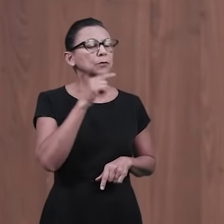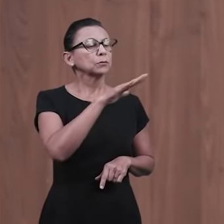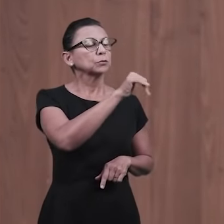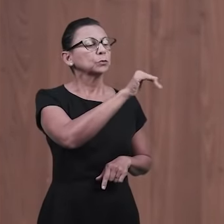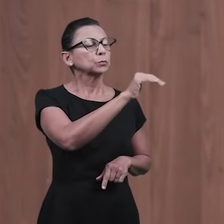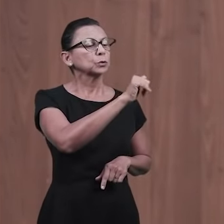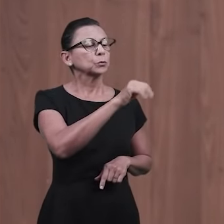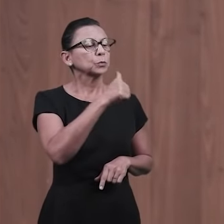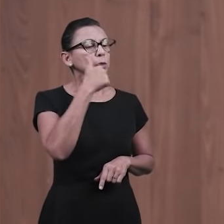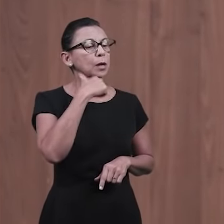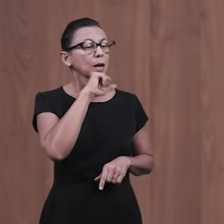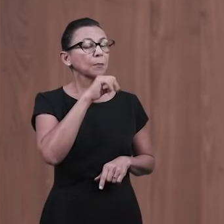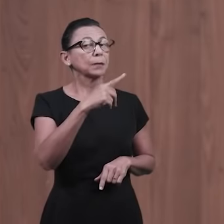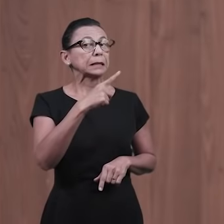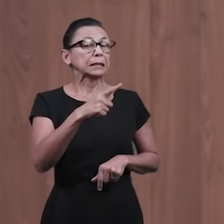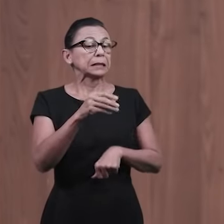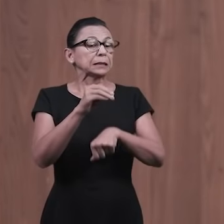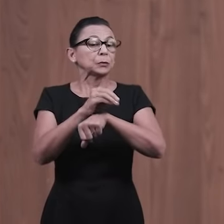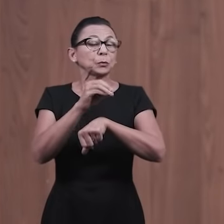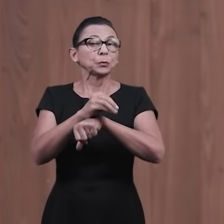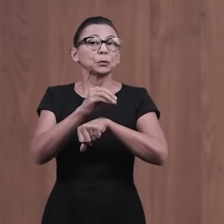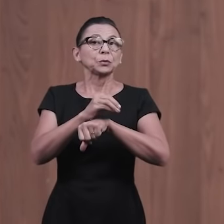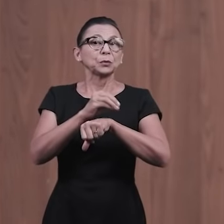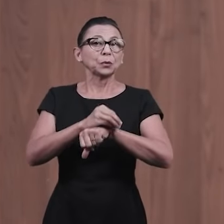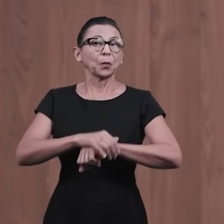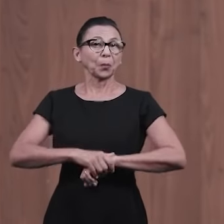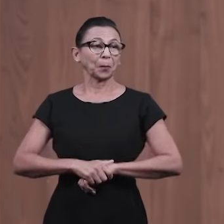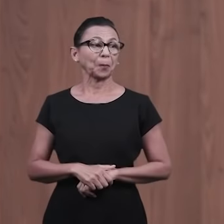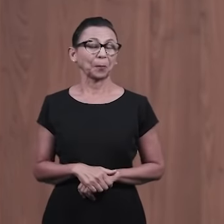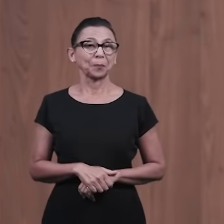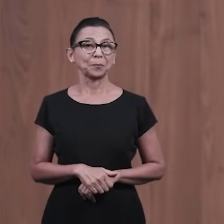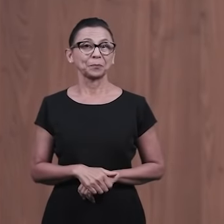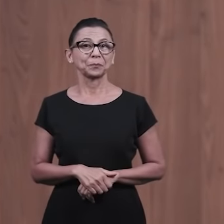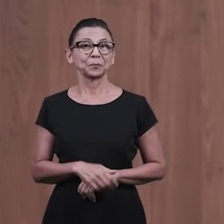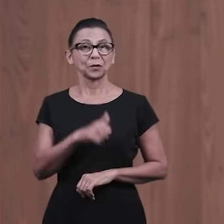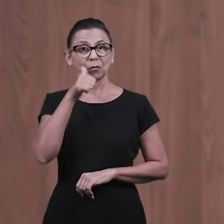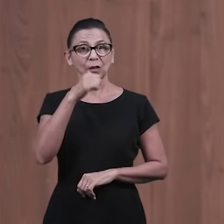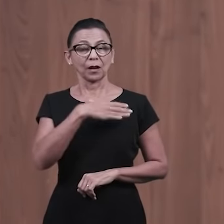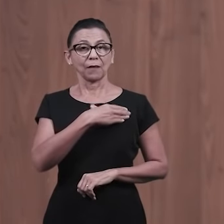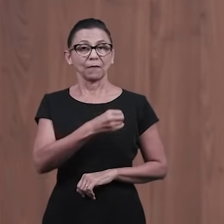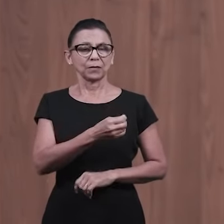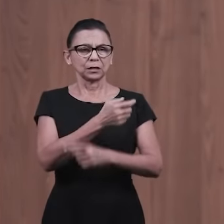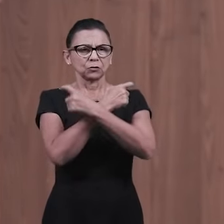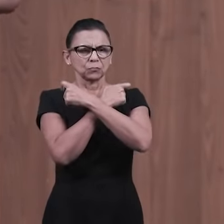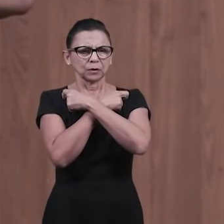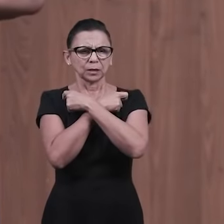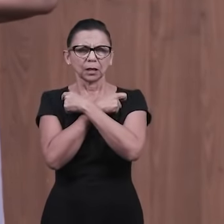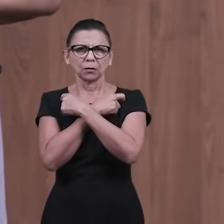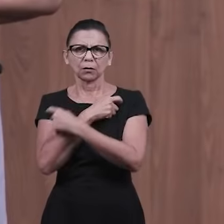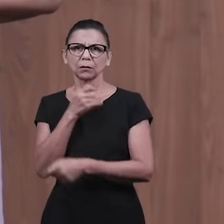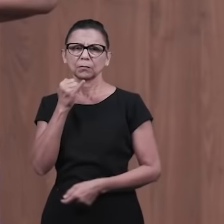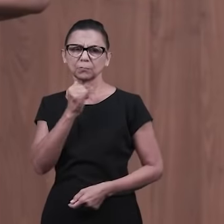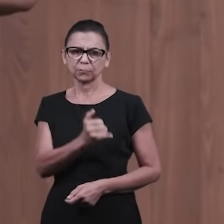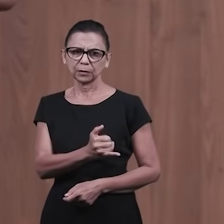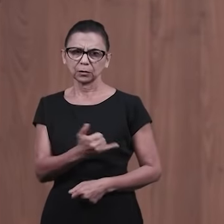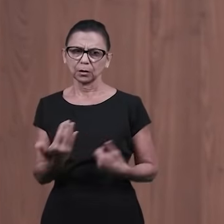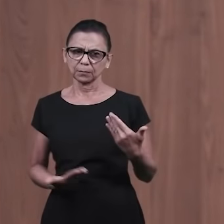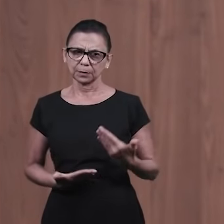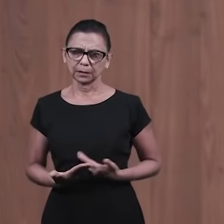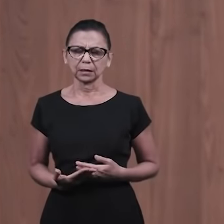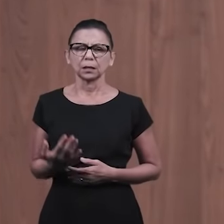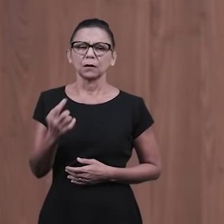ele estiver maior, traz de volta porque eu vou adotá-lo e ele vai ser meu filho. E com